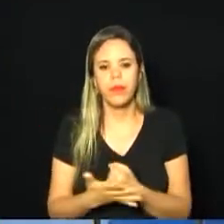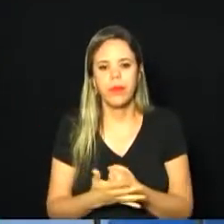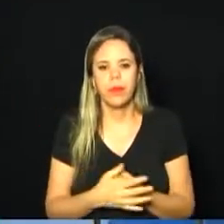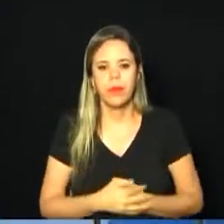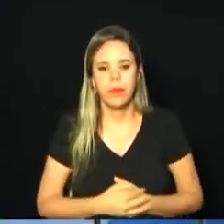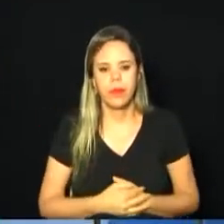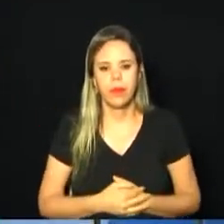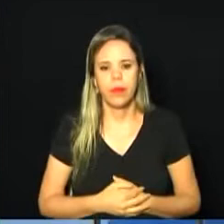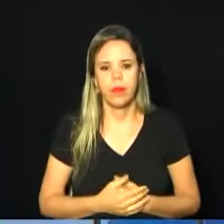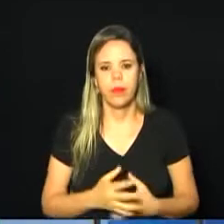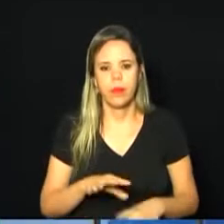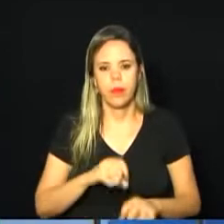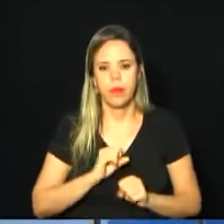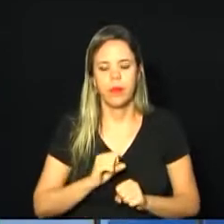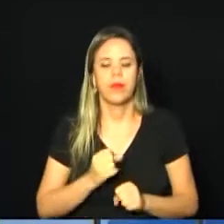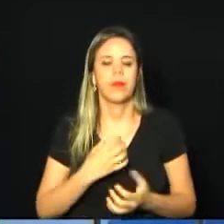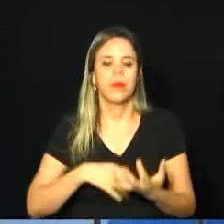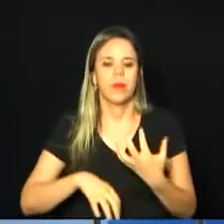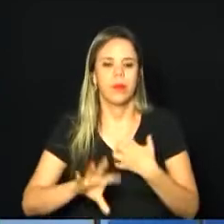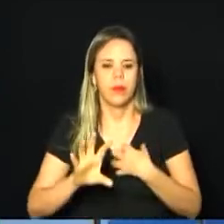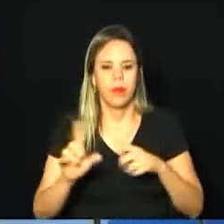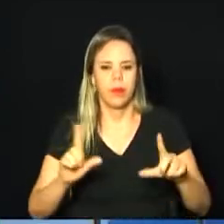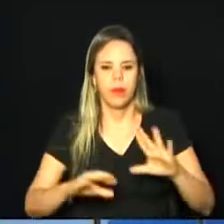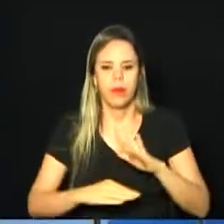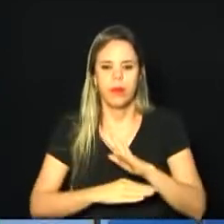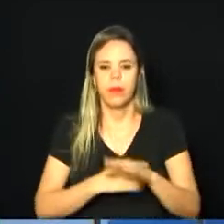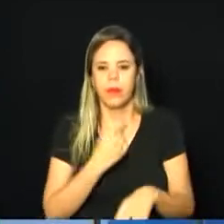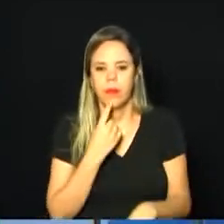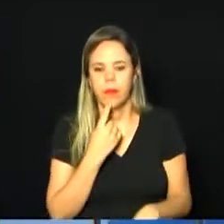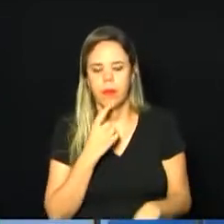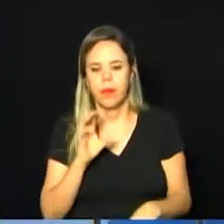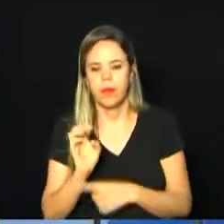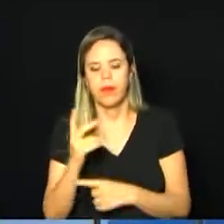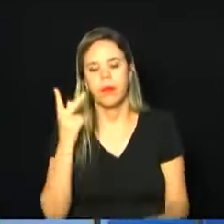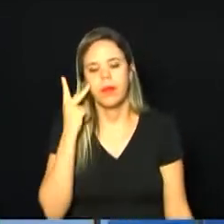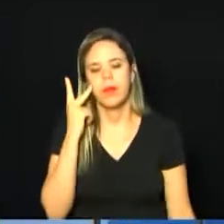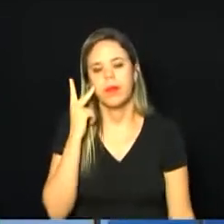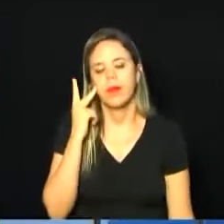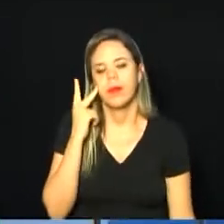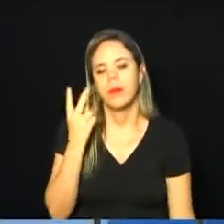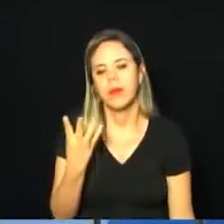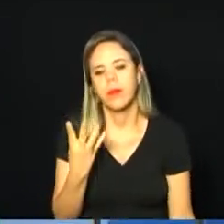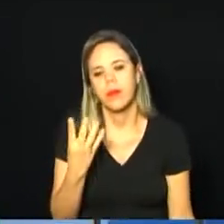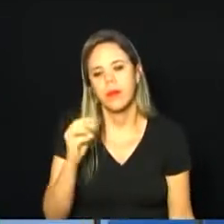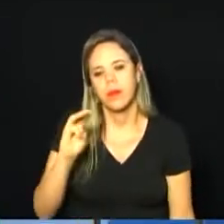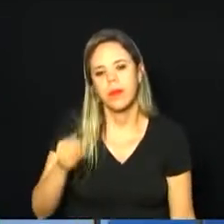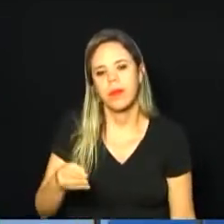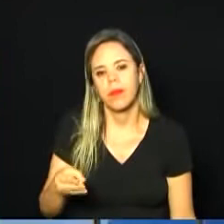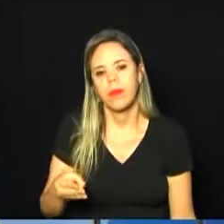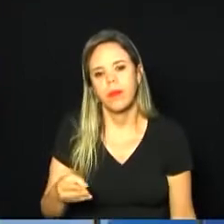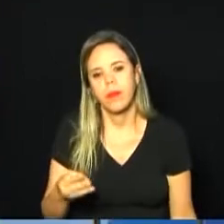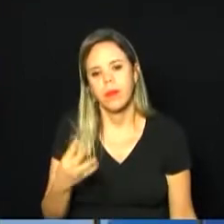pandemia ficam aqui as condolências da TV Câmara Campinas no Estado de São Paulo são